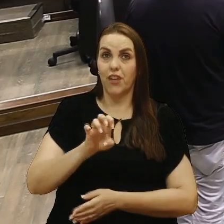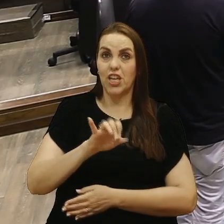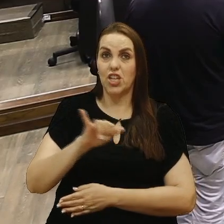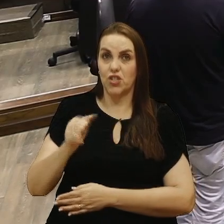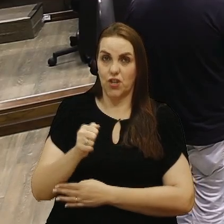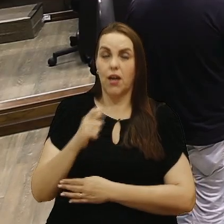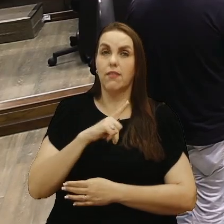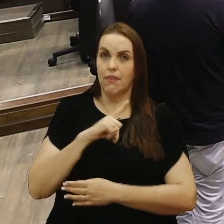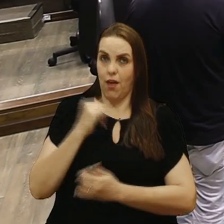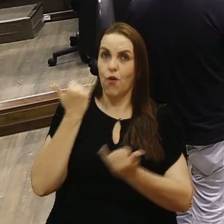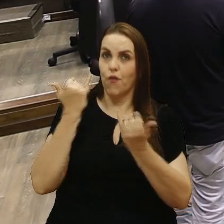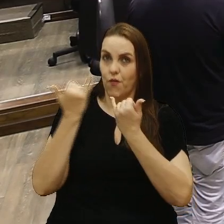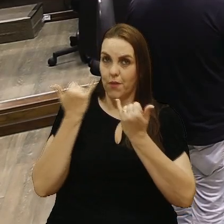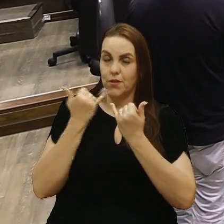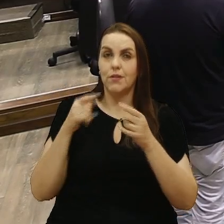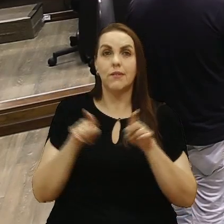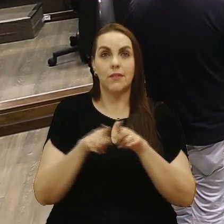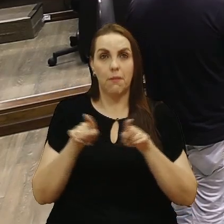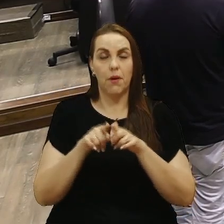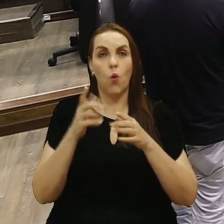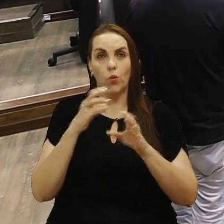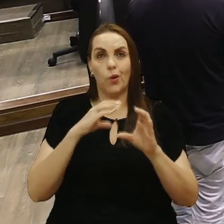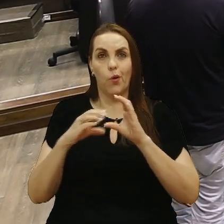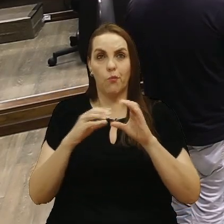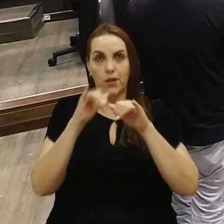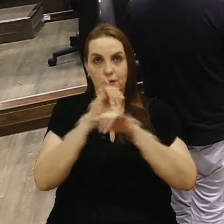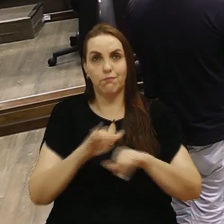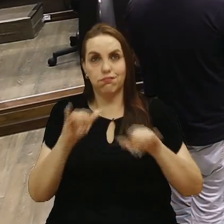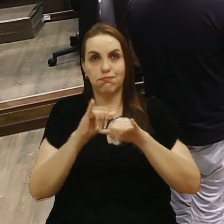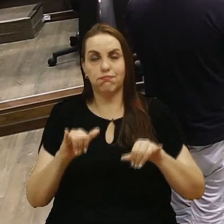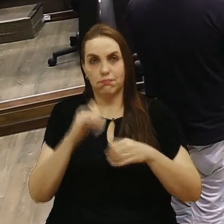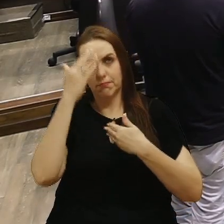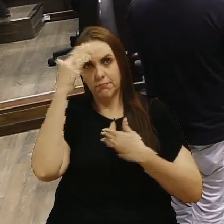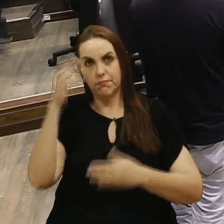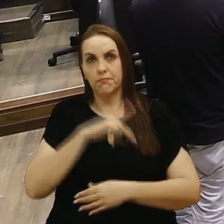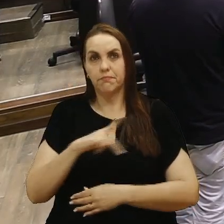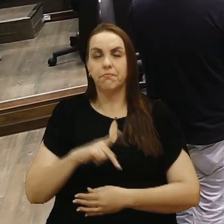outros veículos de comunicação também. Muito obrigado, presidente. Obrigado, vereador.